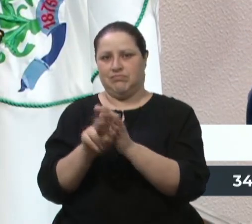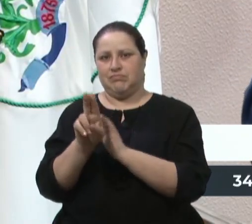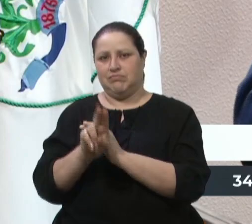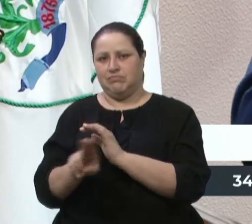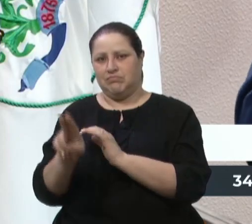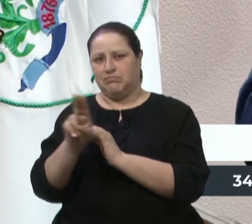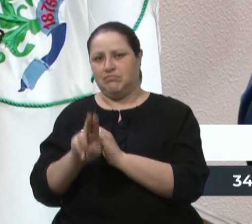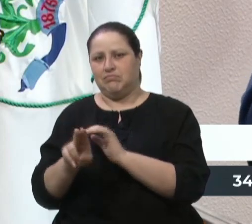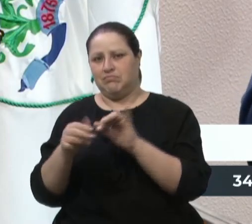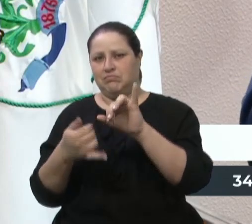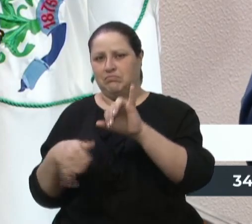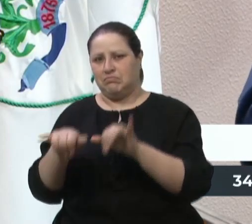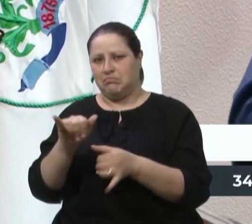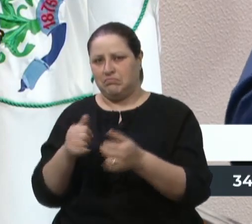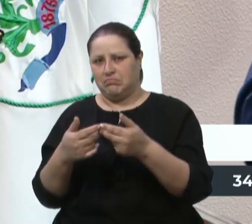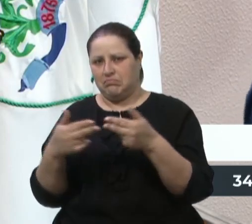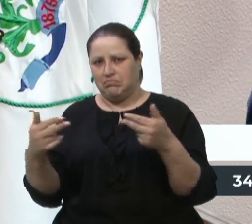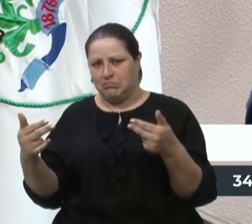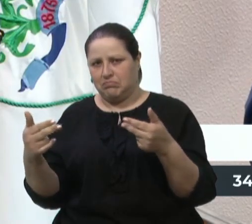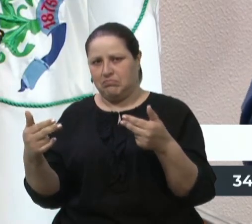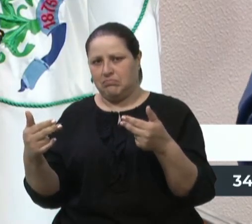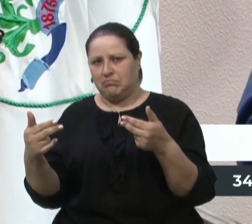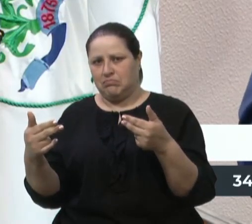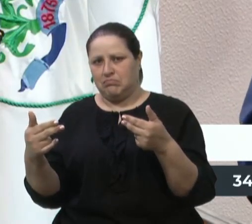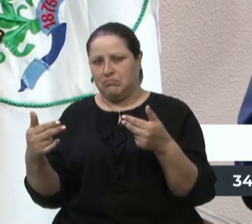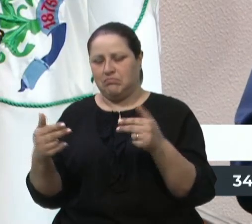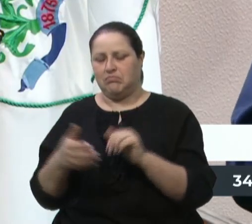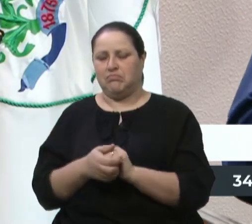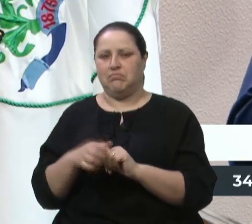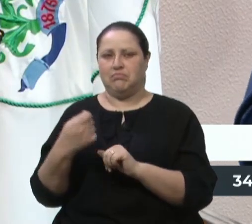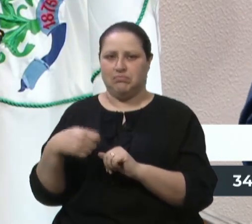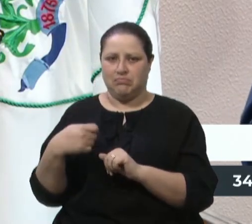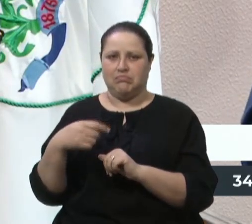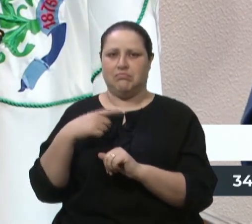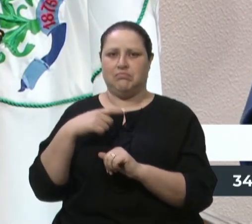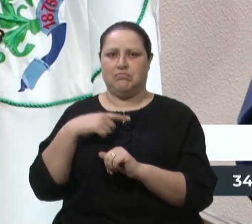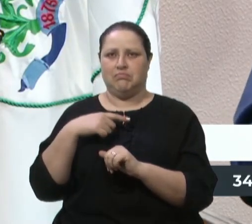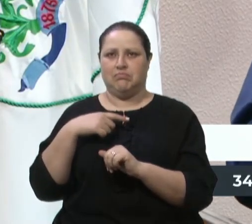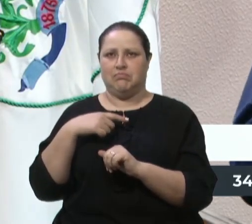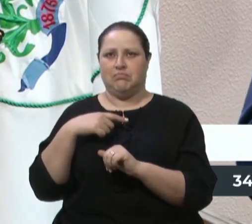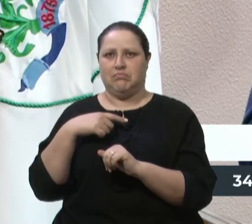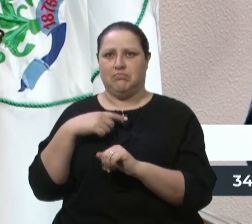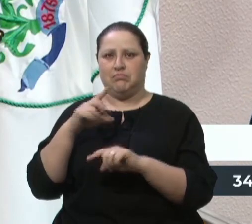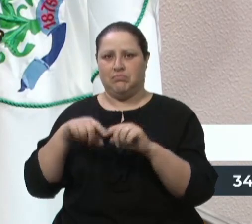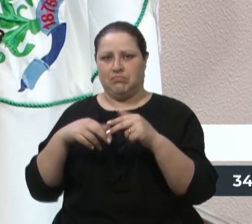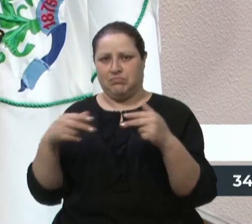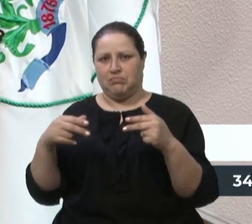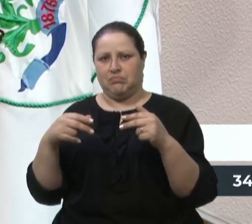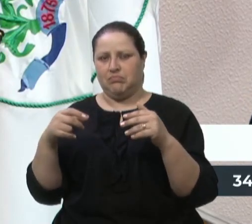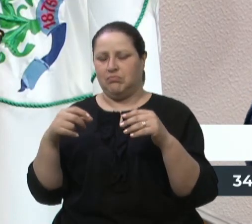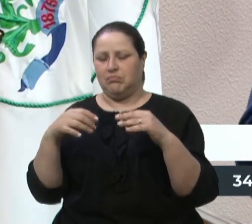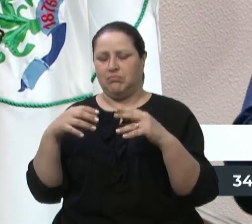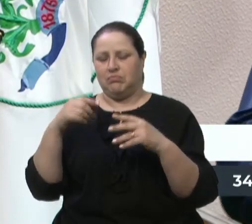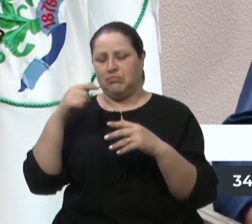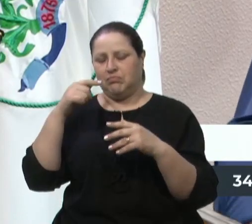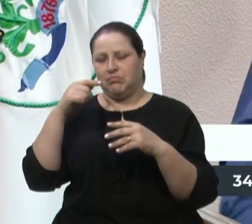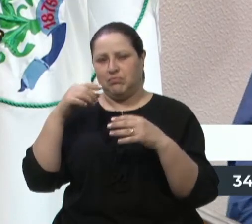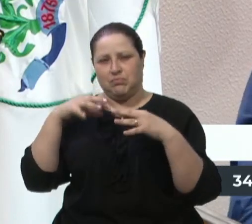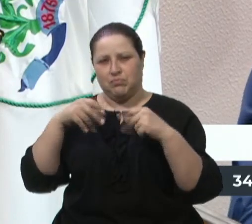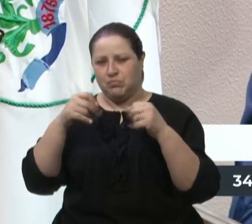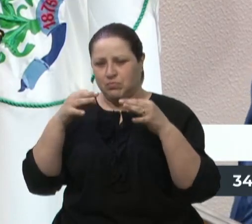categoria. Tudo isso nos compete a ter mais credibilidade para poder, né, guiar um